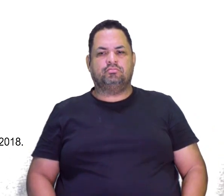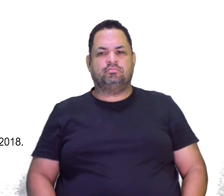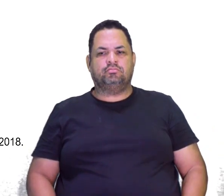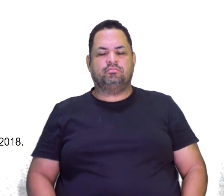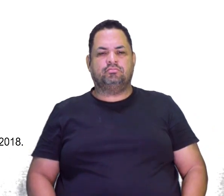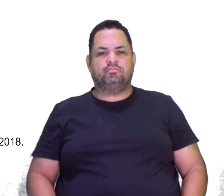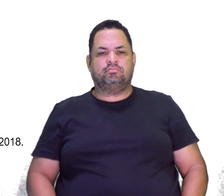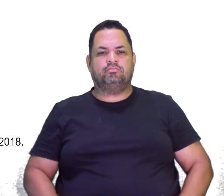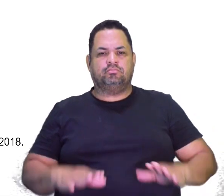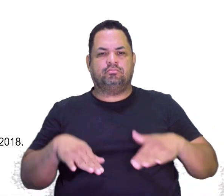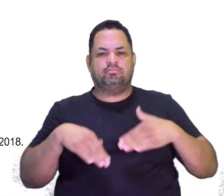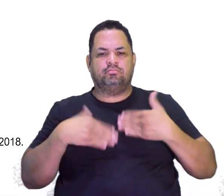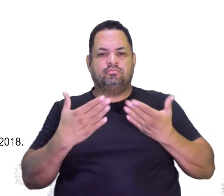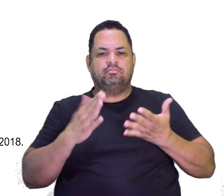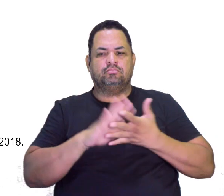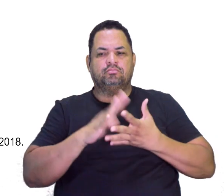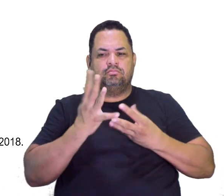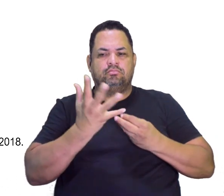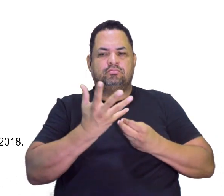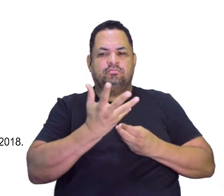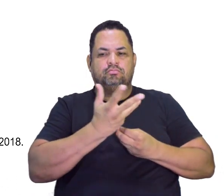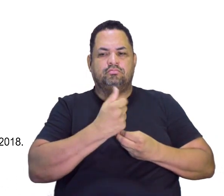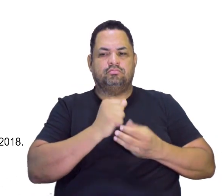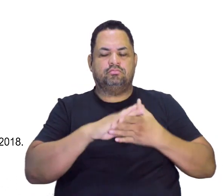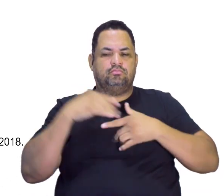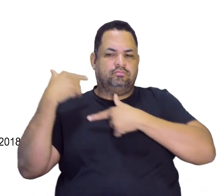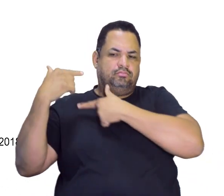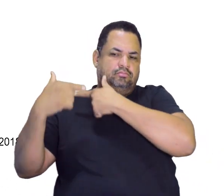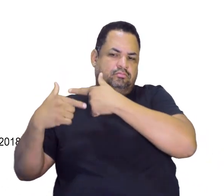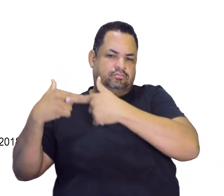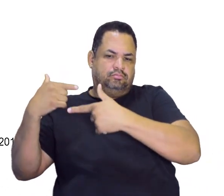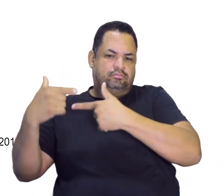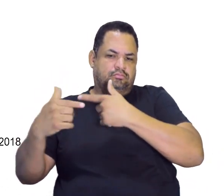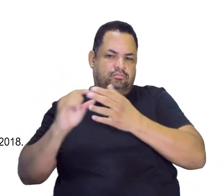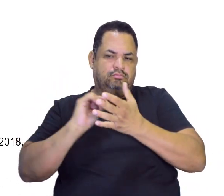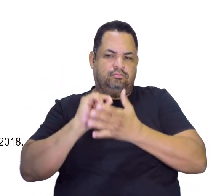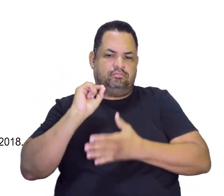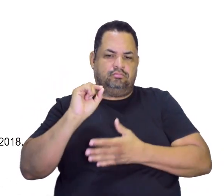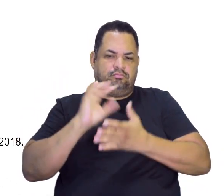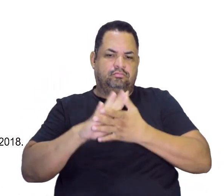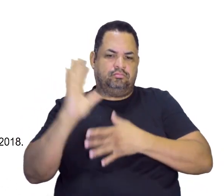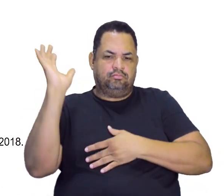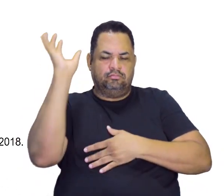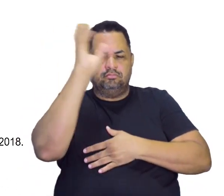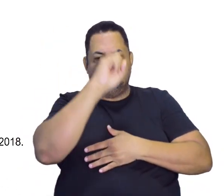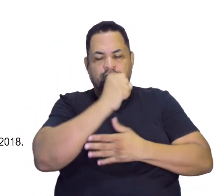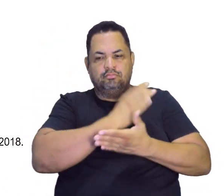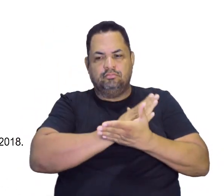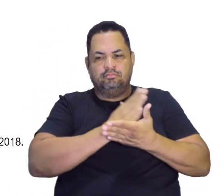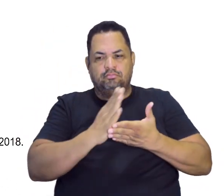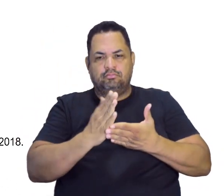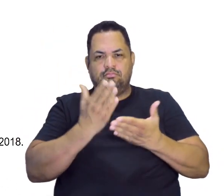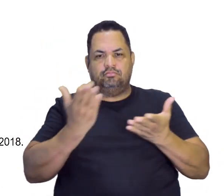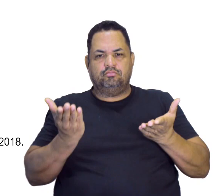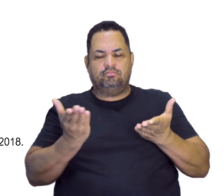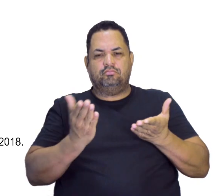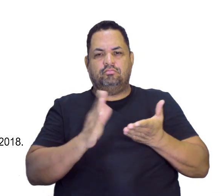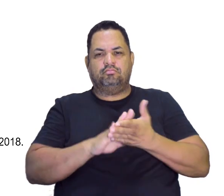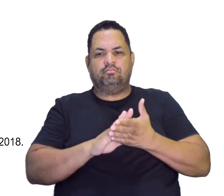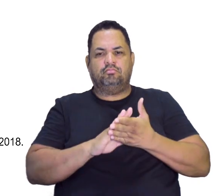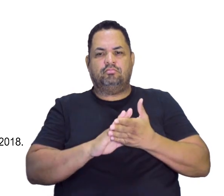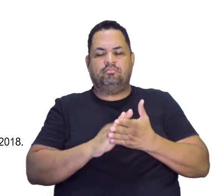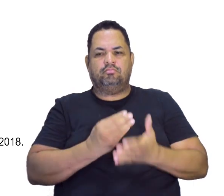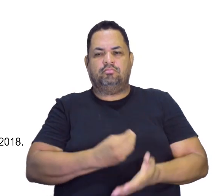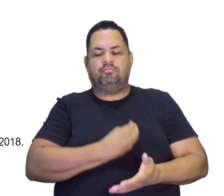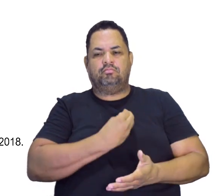acadêmica com a arte mais tradicional né Eh o que foi aprendido desde o início da da da